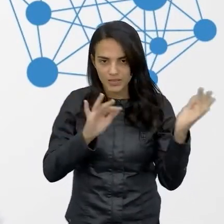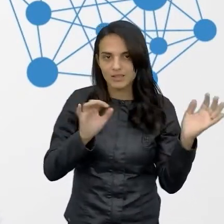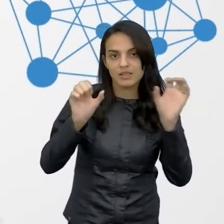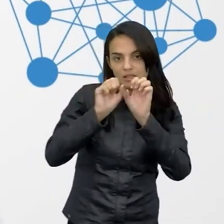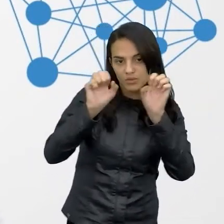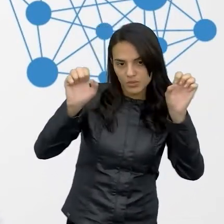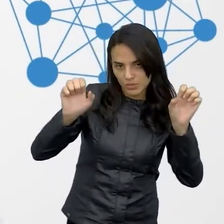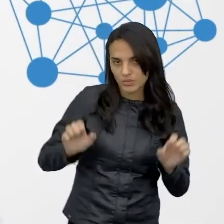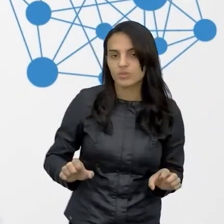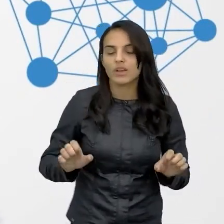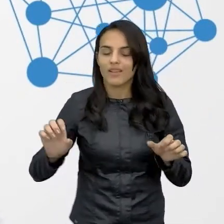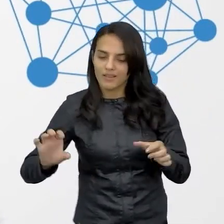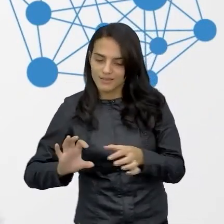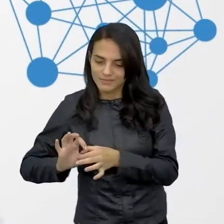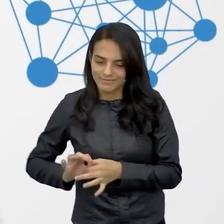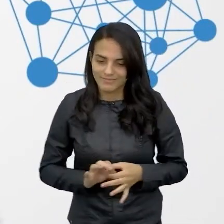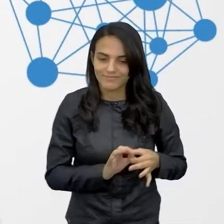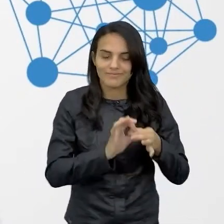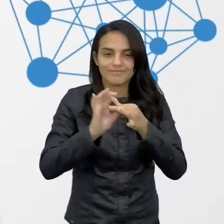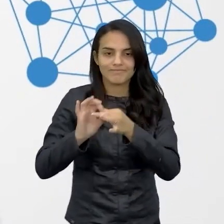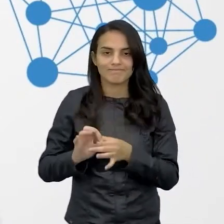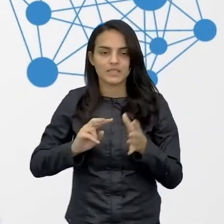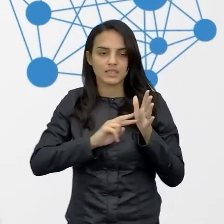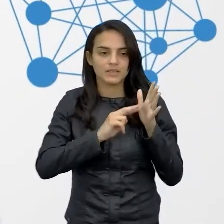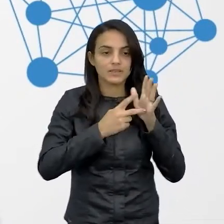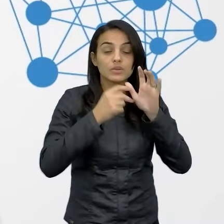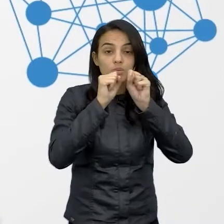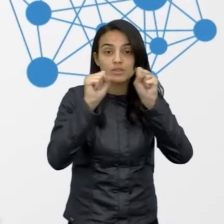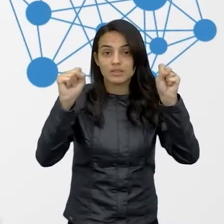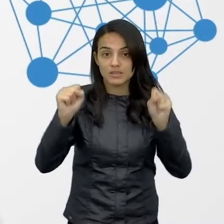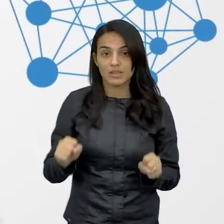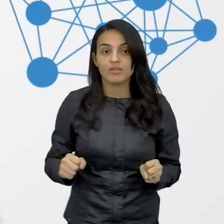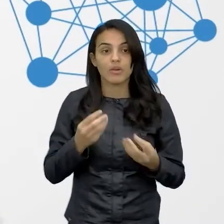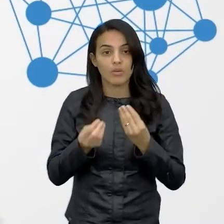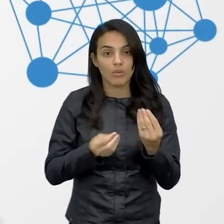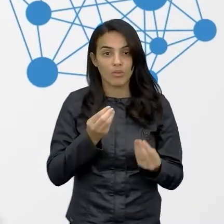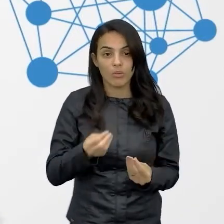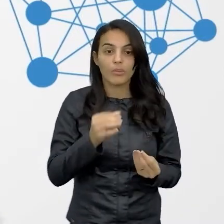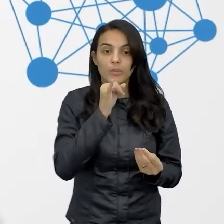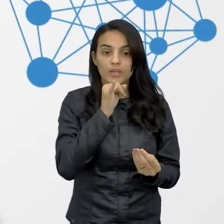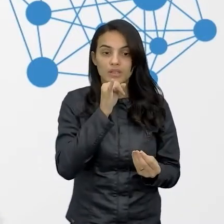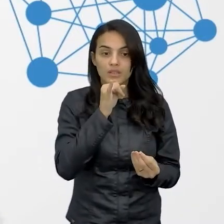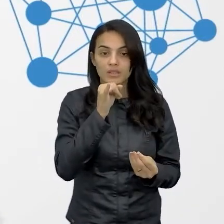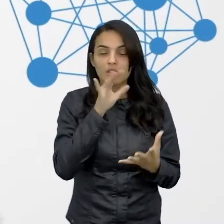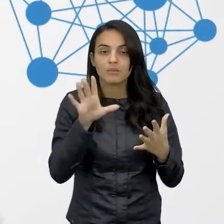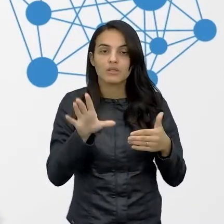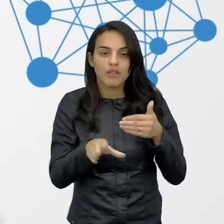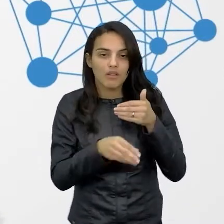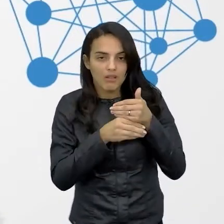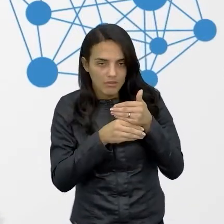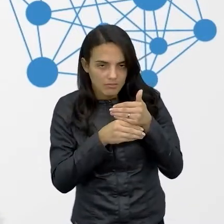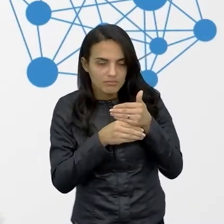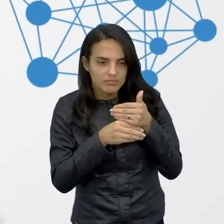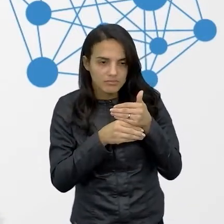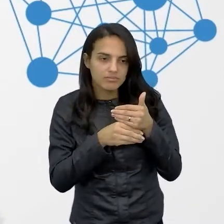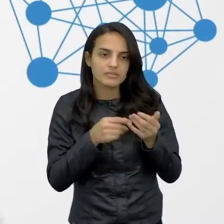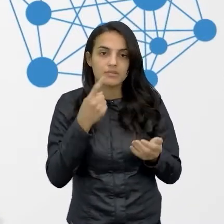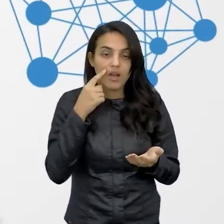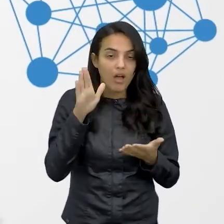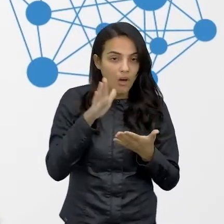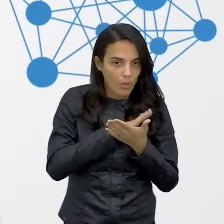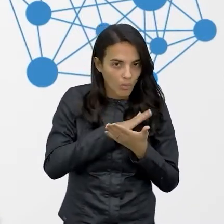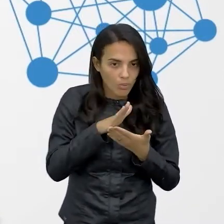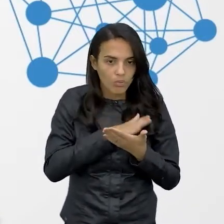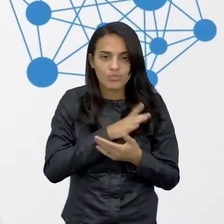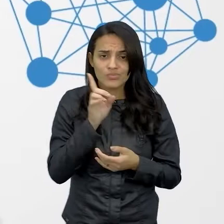estrutura dessas conexões se torna o que define o sistema, como oposto às propriedades de seus componentes. Em algum